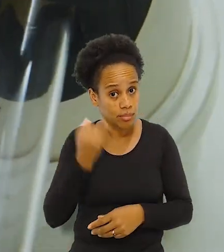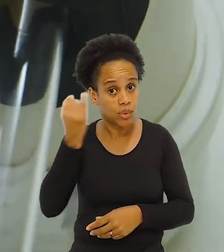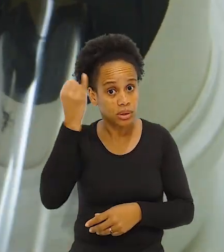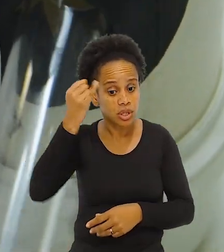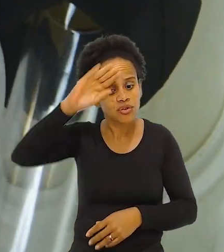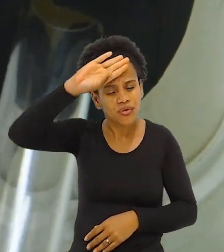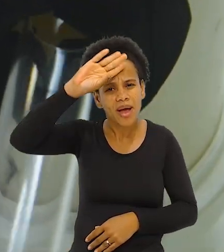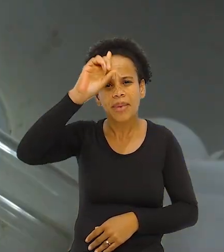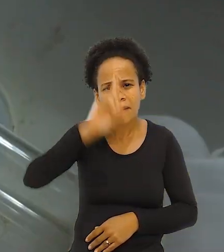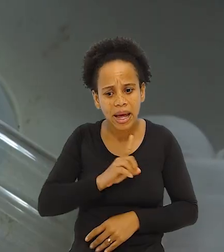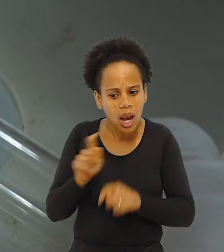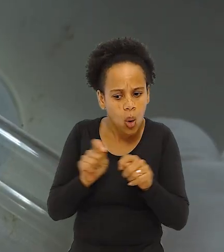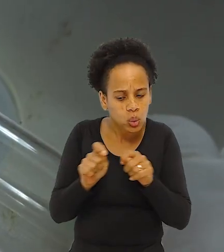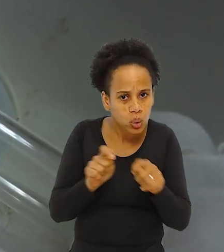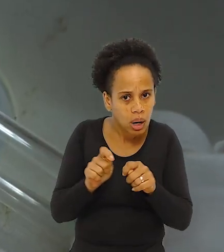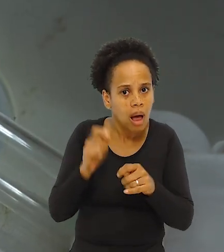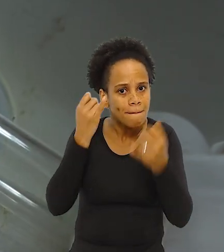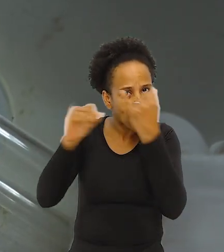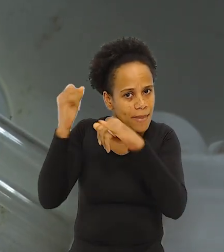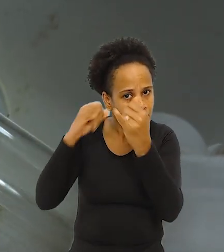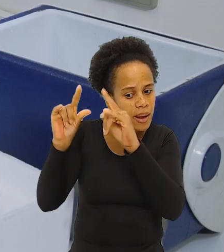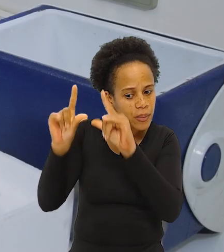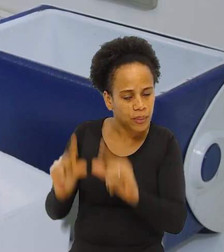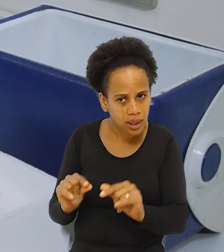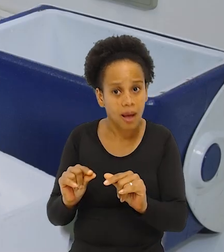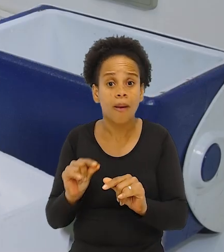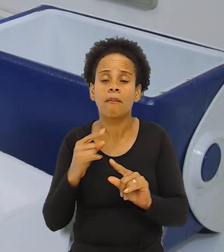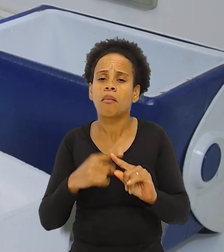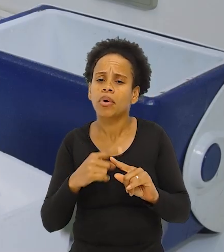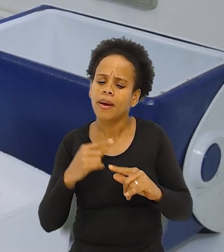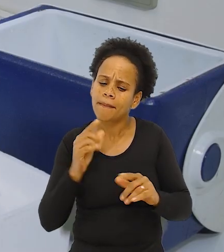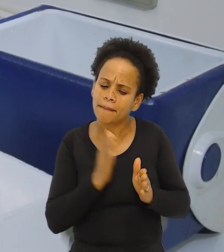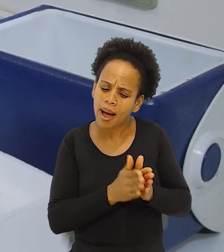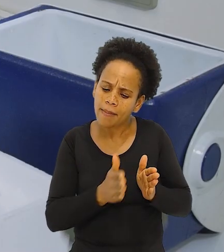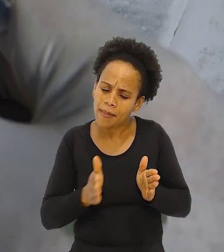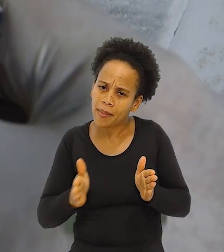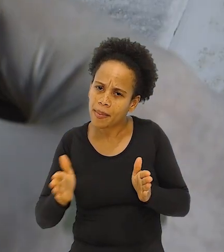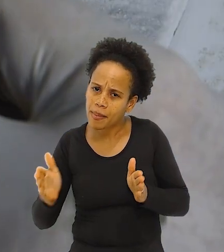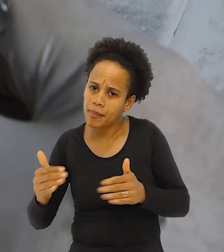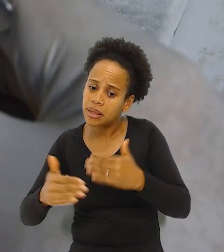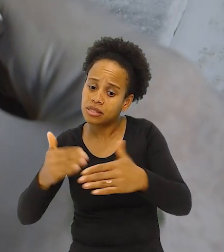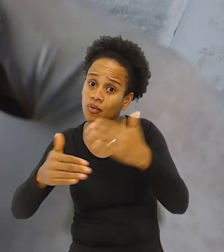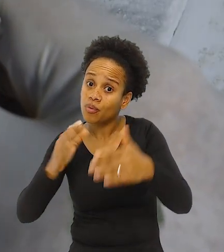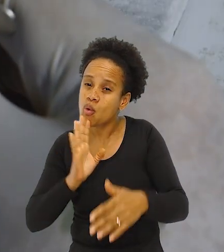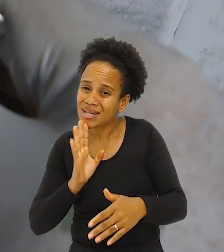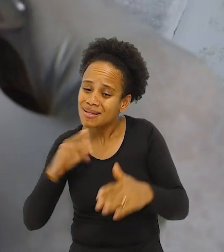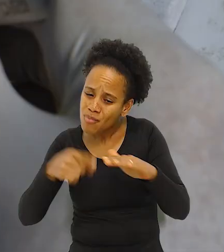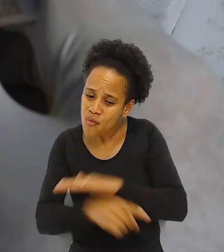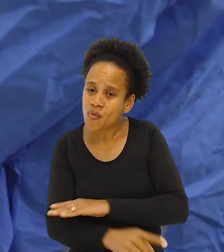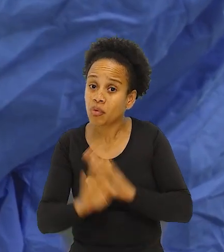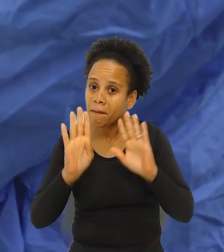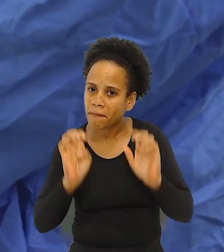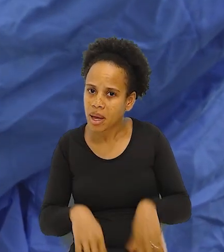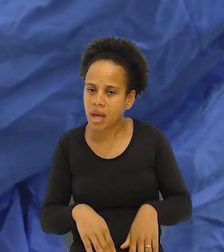silvestre. Pois conhecer cada parte de seu desenvolvimento permite o aprimoramento